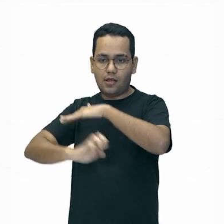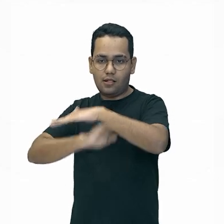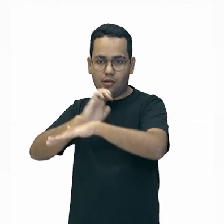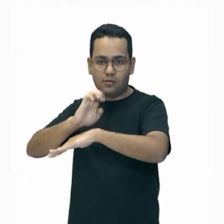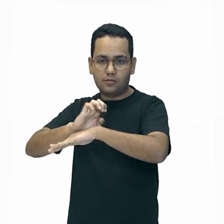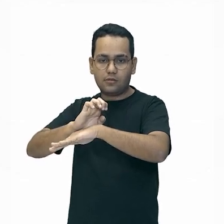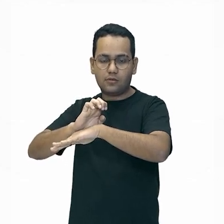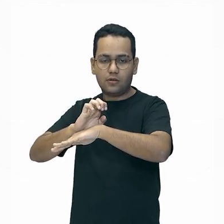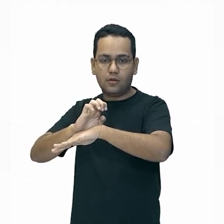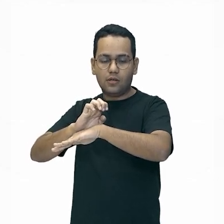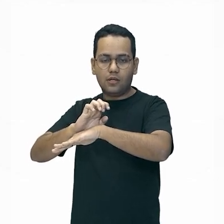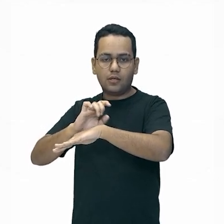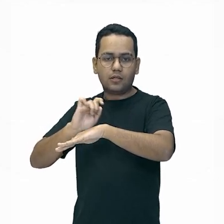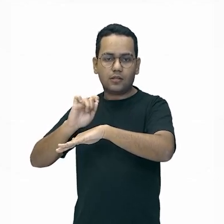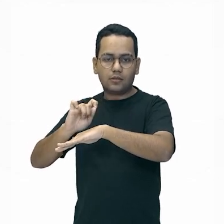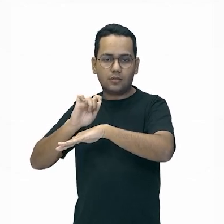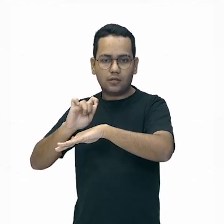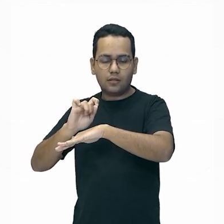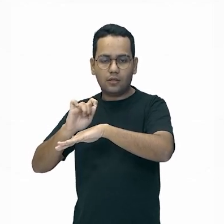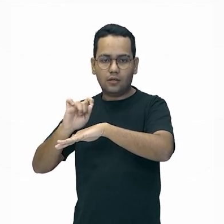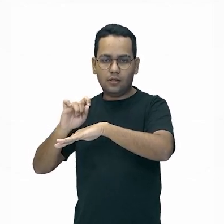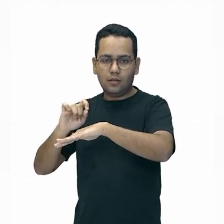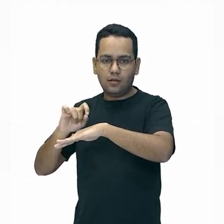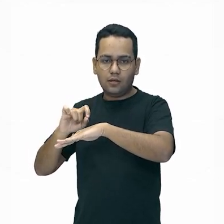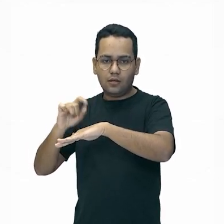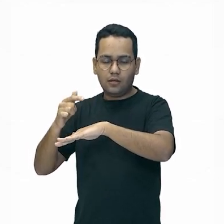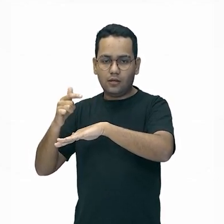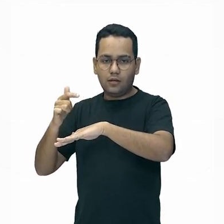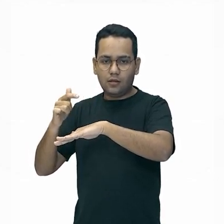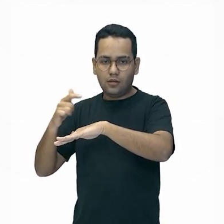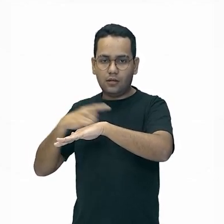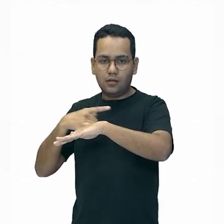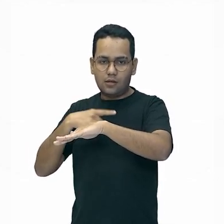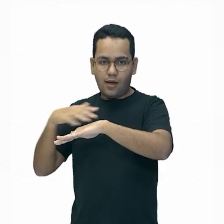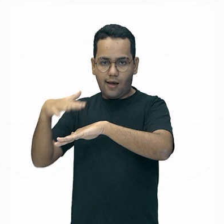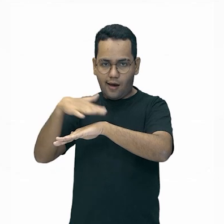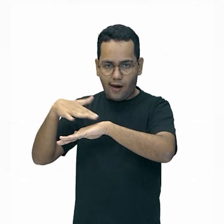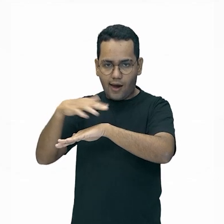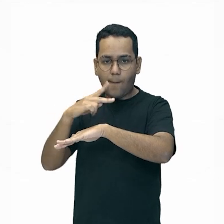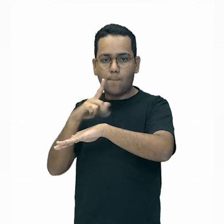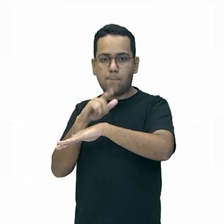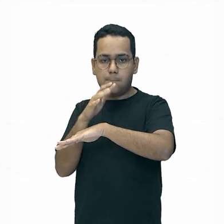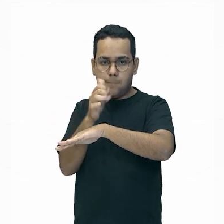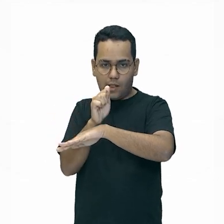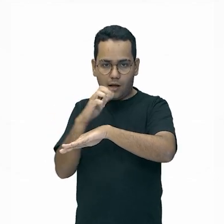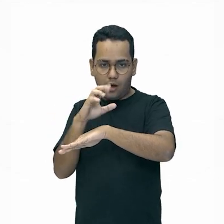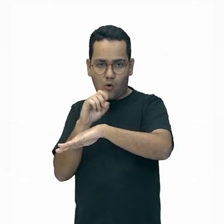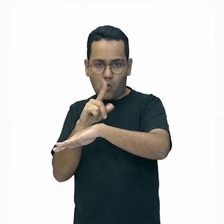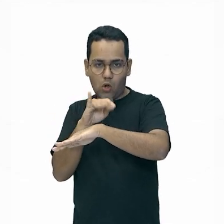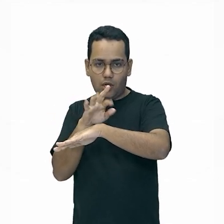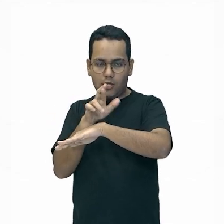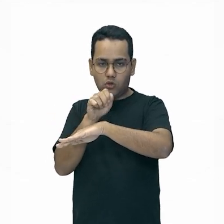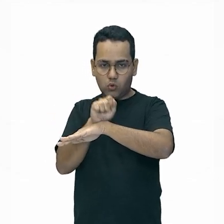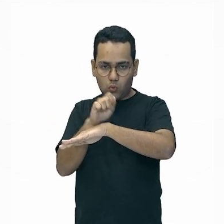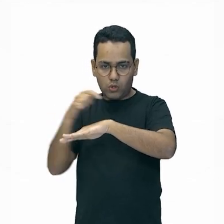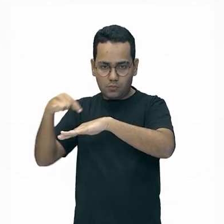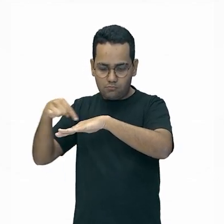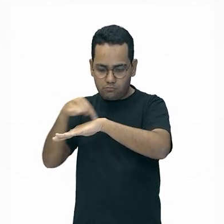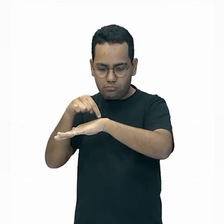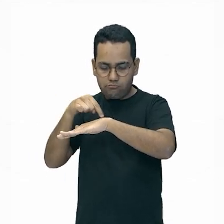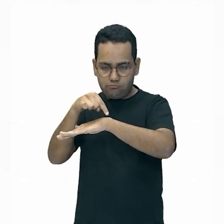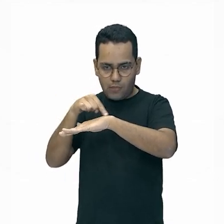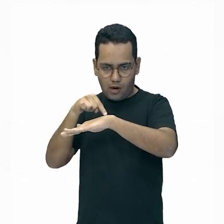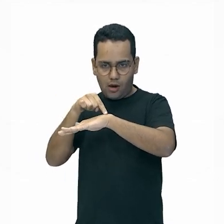ser coletado, esses elétrons eles vão correr em direção daquela placa coletora. E nesse momento, eu começo a ter uma